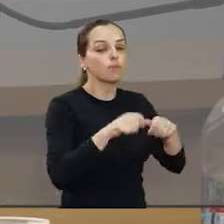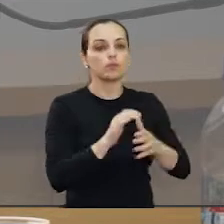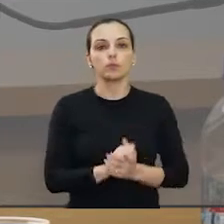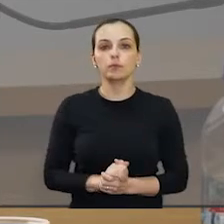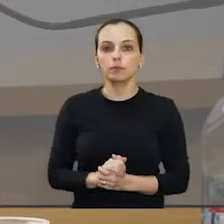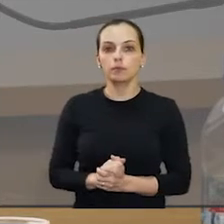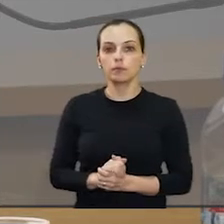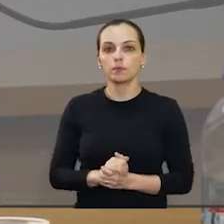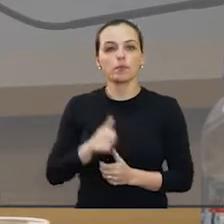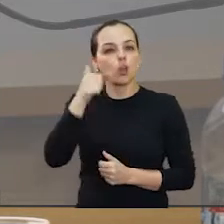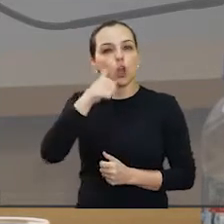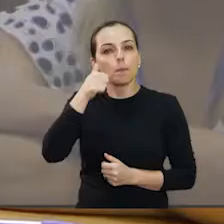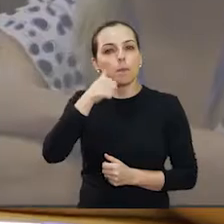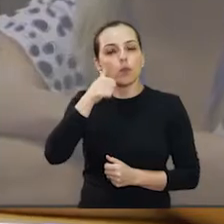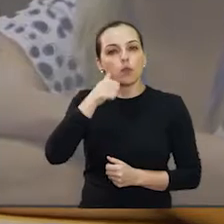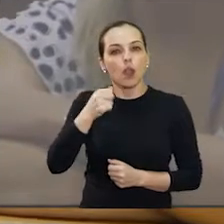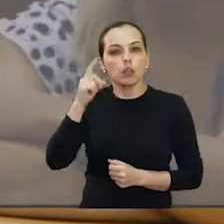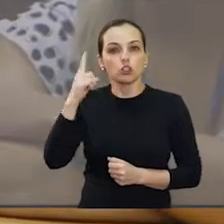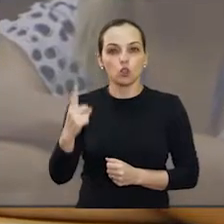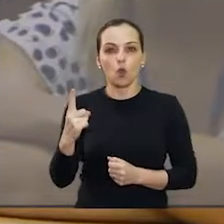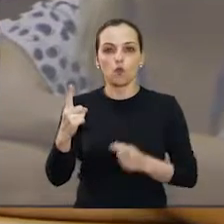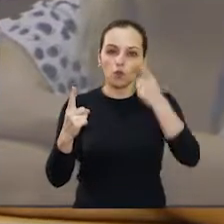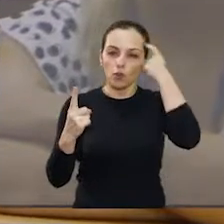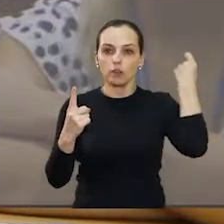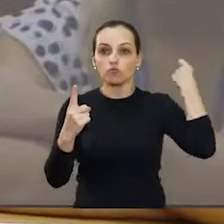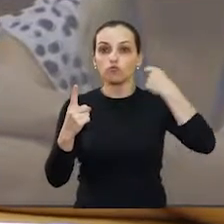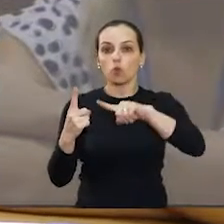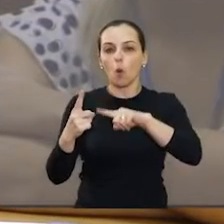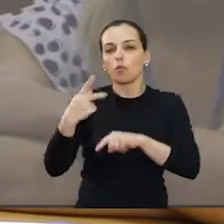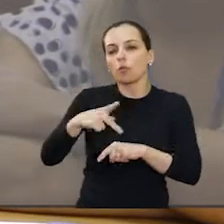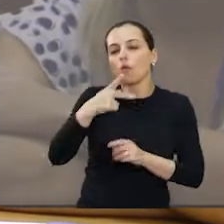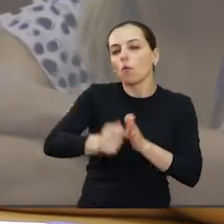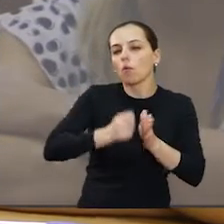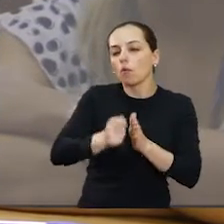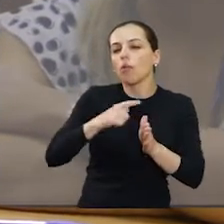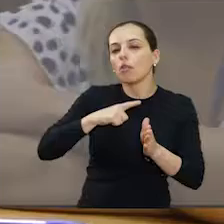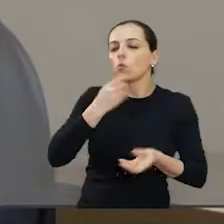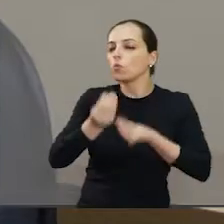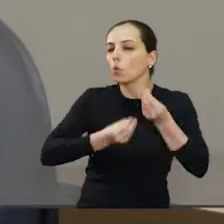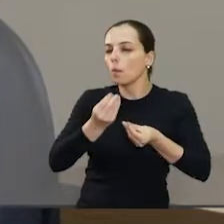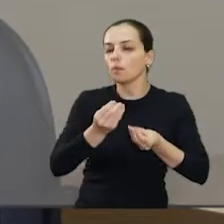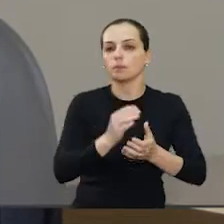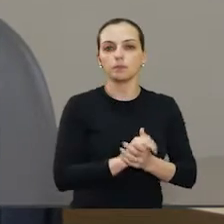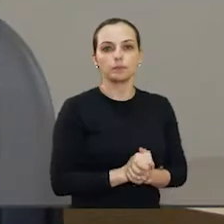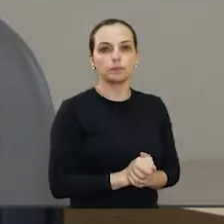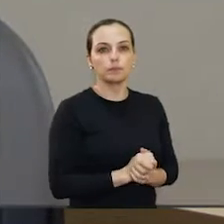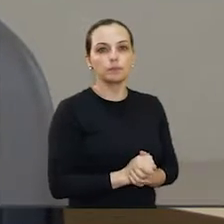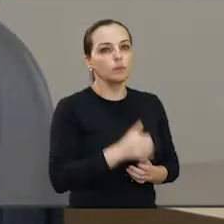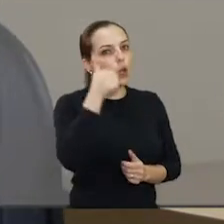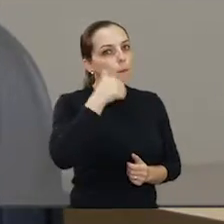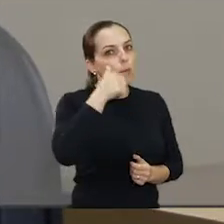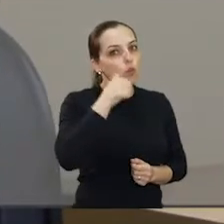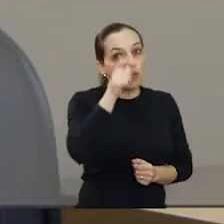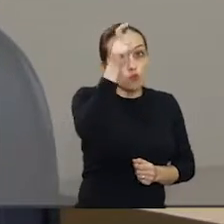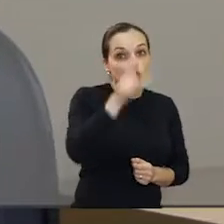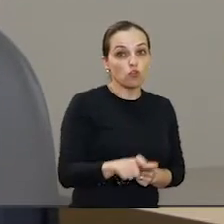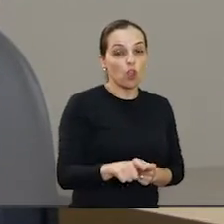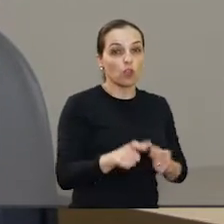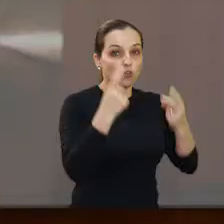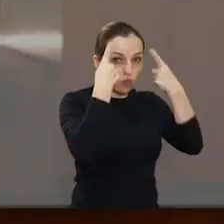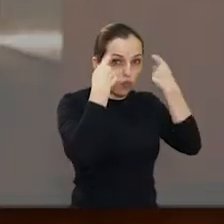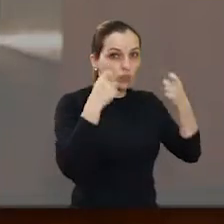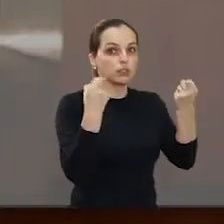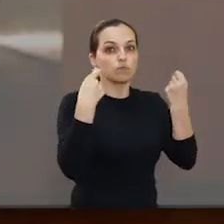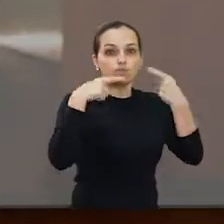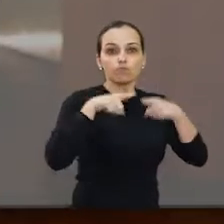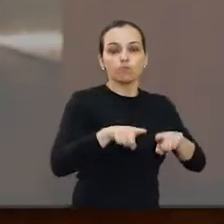da violência contra a mulher aqui na cidade? Então, os números de violência contra a mulher vêm crescendo. Infelizmente, por mais que a gente toque nesse